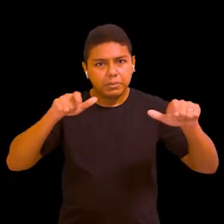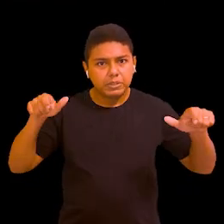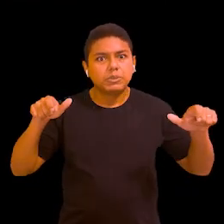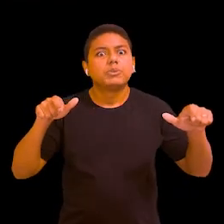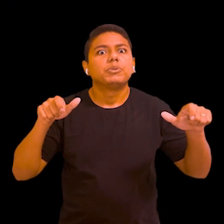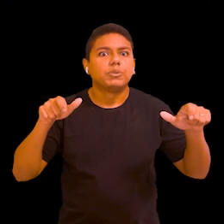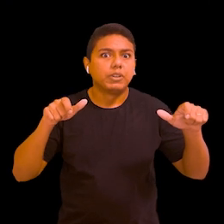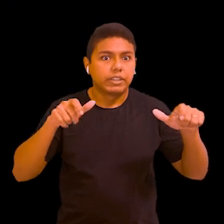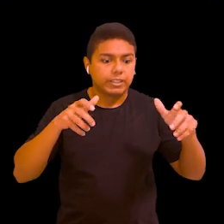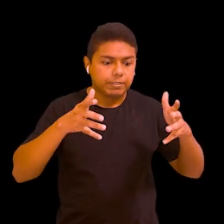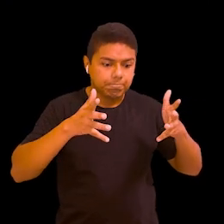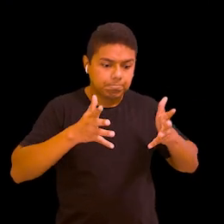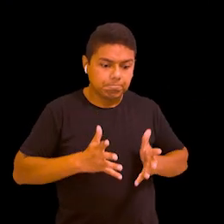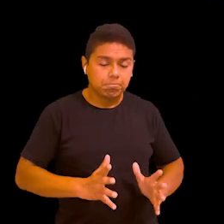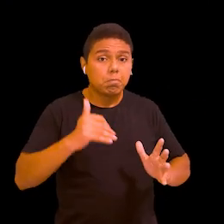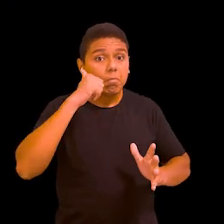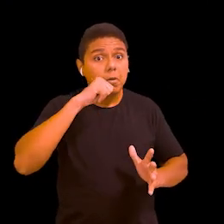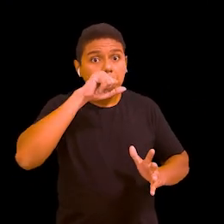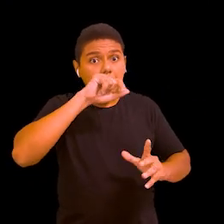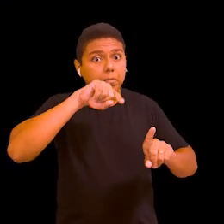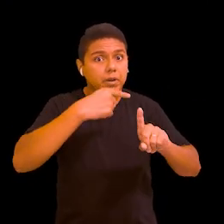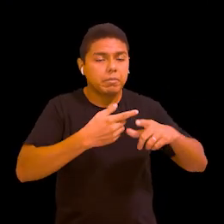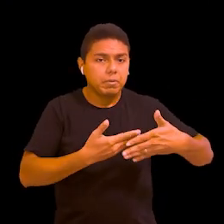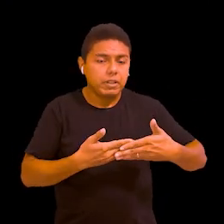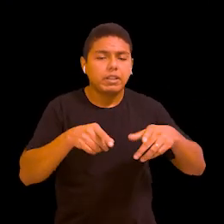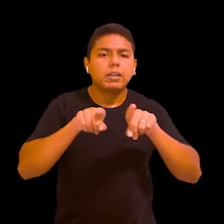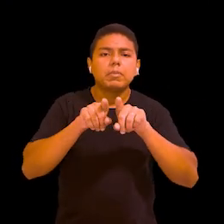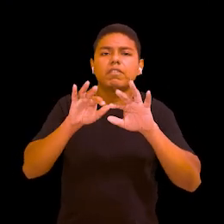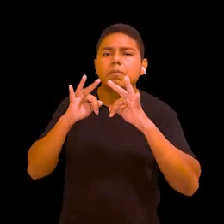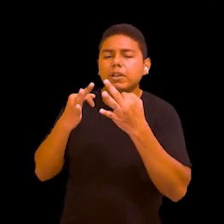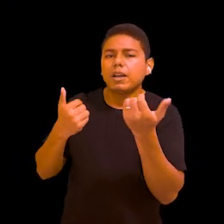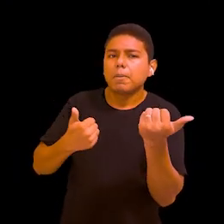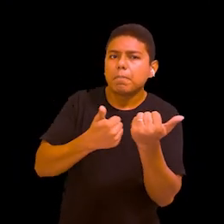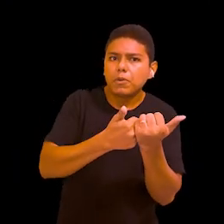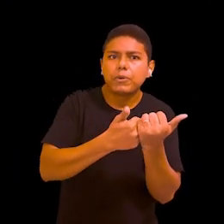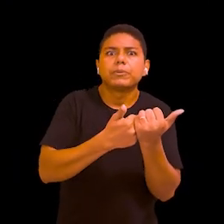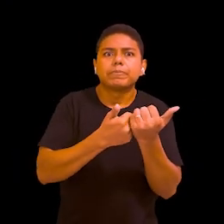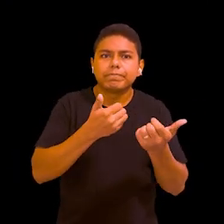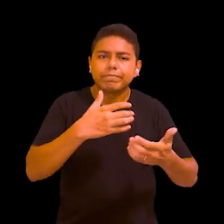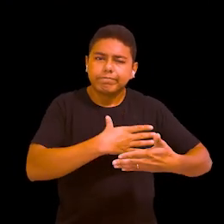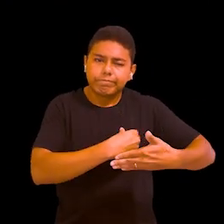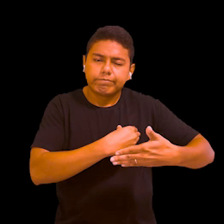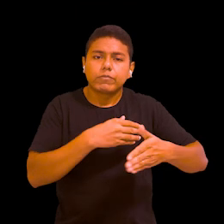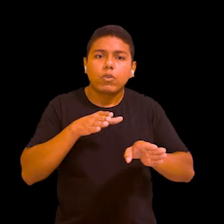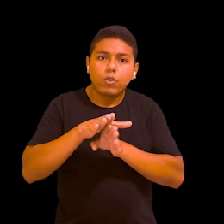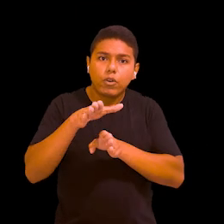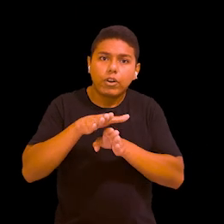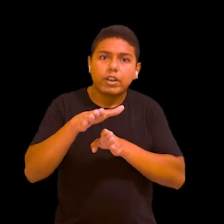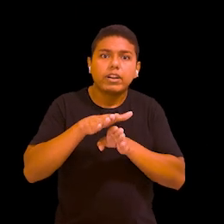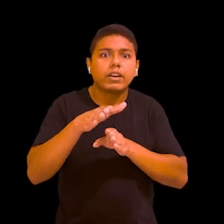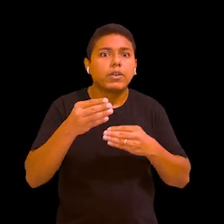recém-nascido, orientar e apoiar a família para a amamentação, orientar os cuidados com o